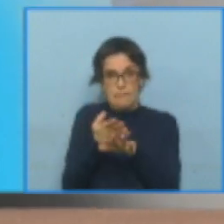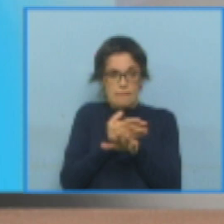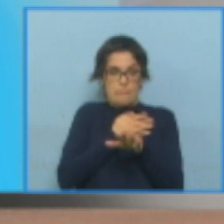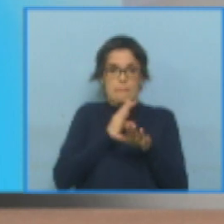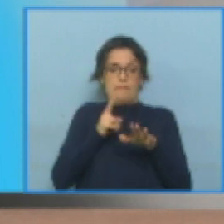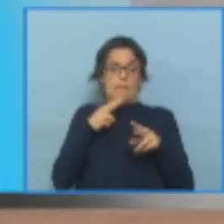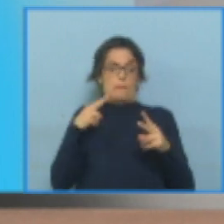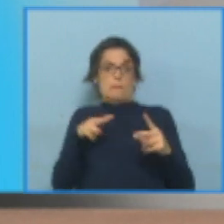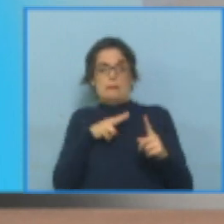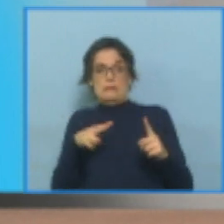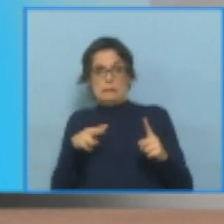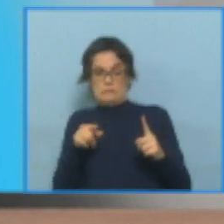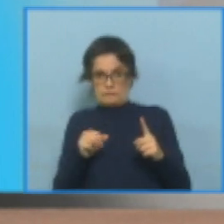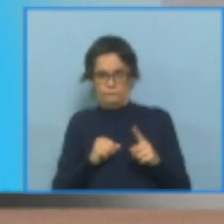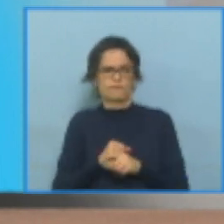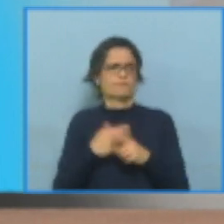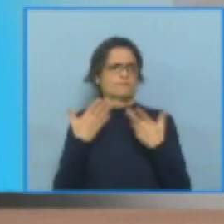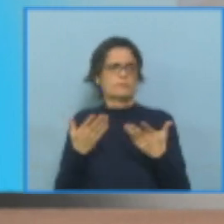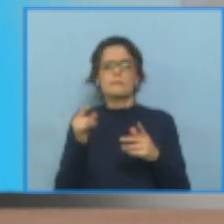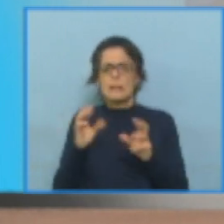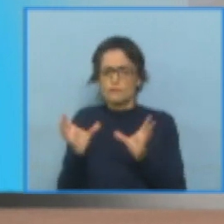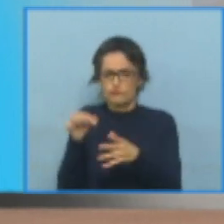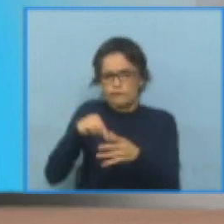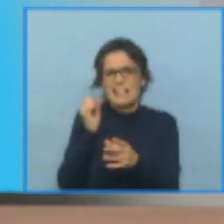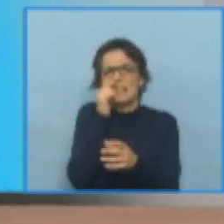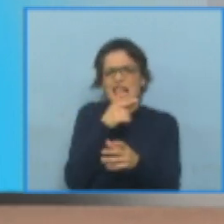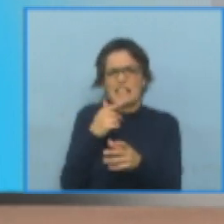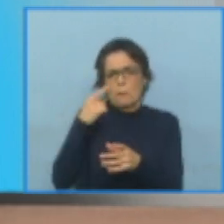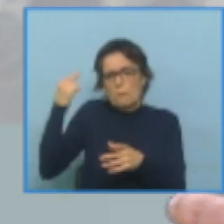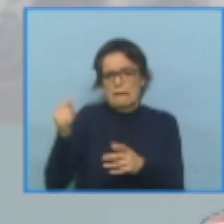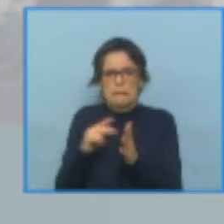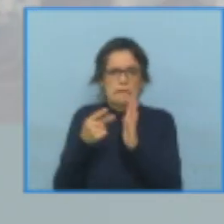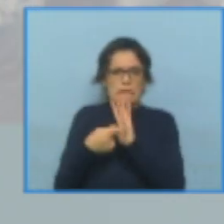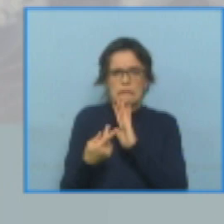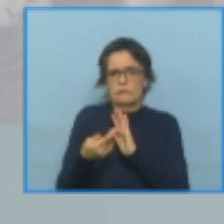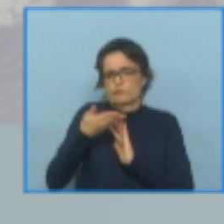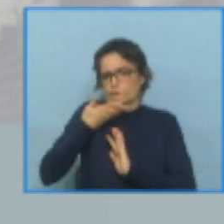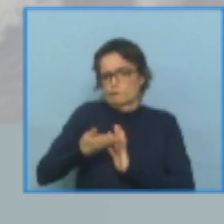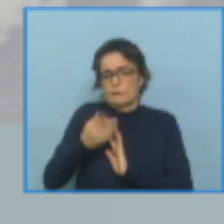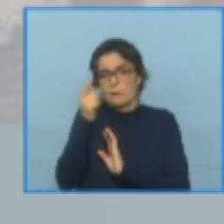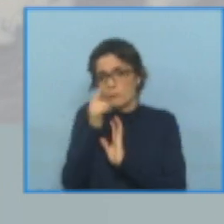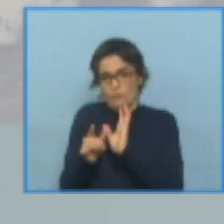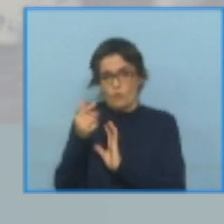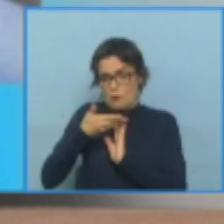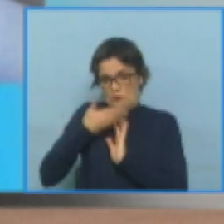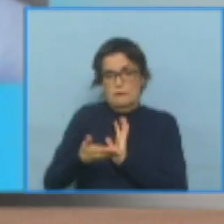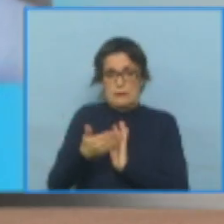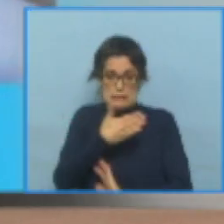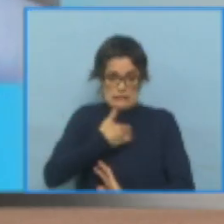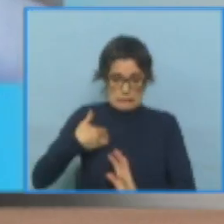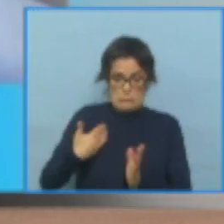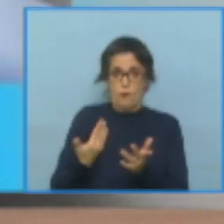destes casos. E é uma equipa que junta especialistas, técnicos, peritos de 4 ministérios,